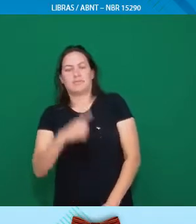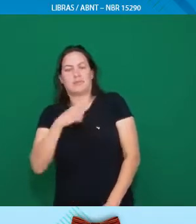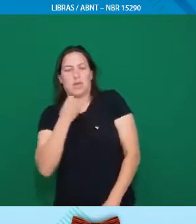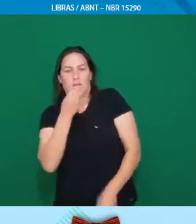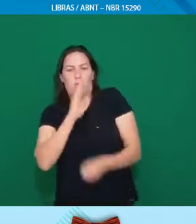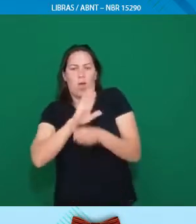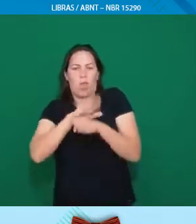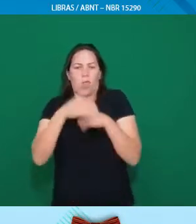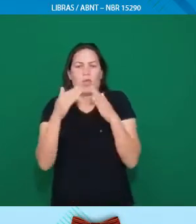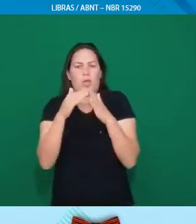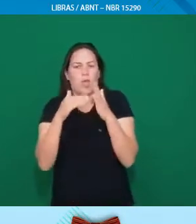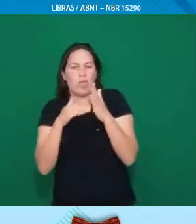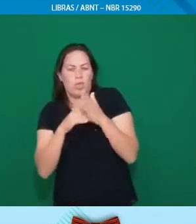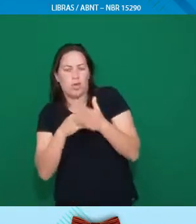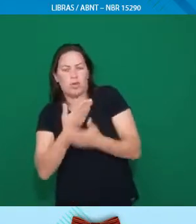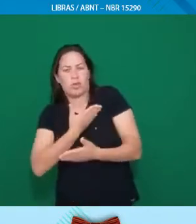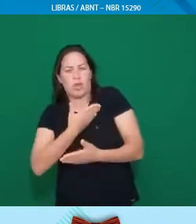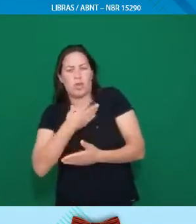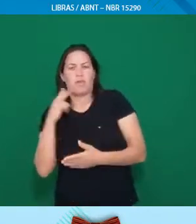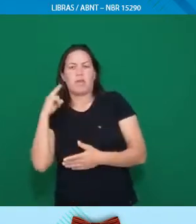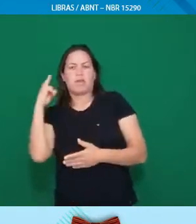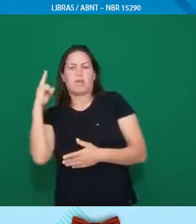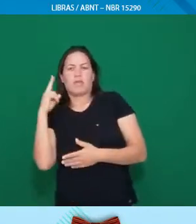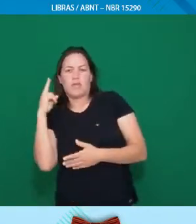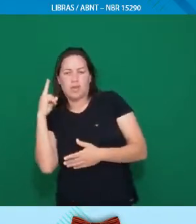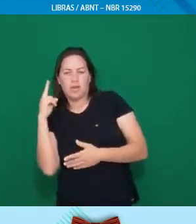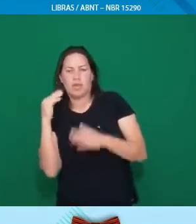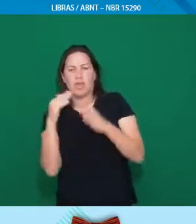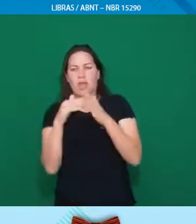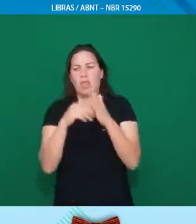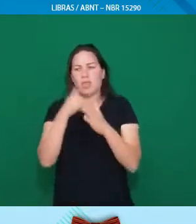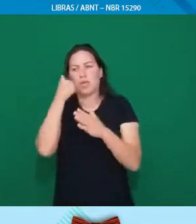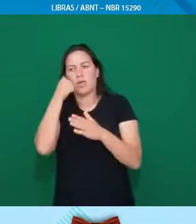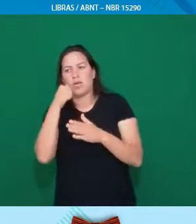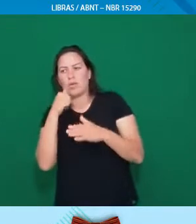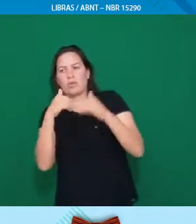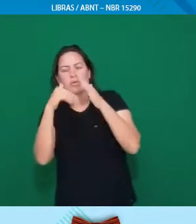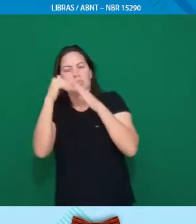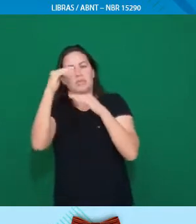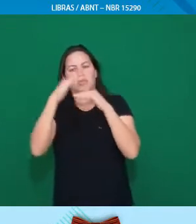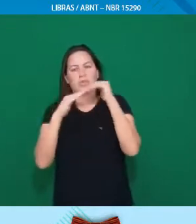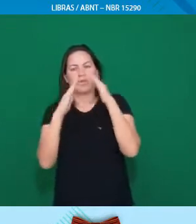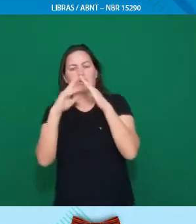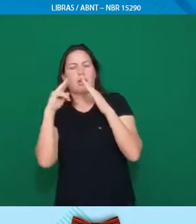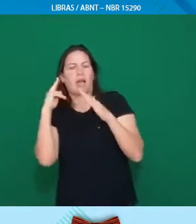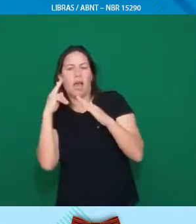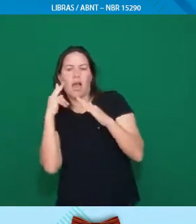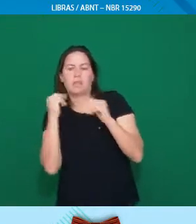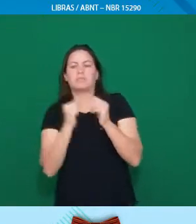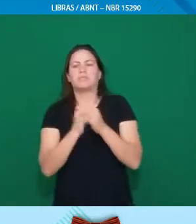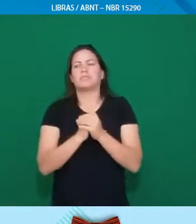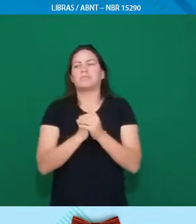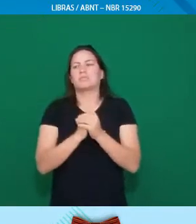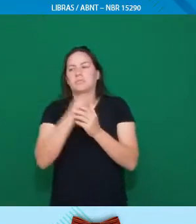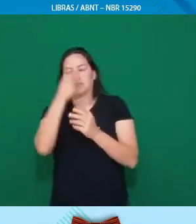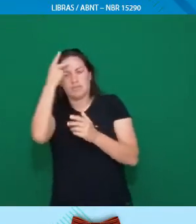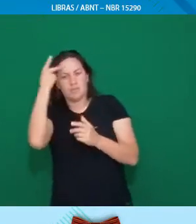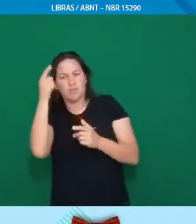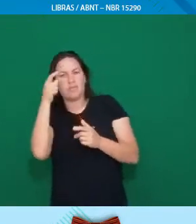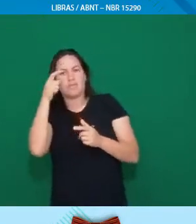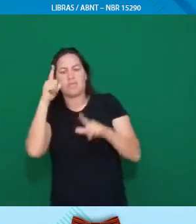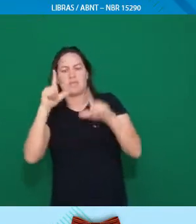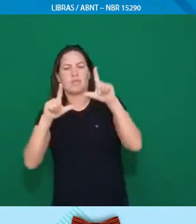então meu boa noite a todos os colegas vereadores a todas as servidores da casa servidores da casa